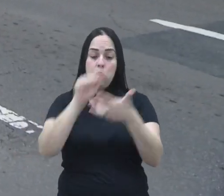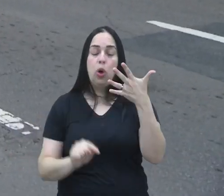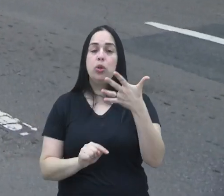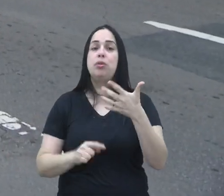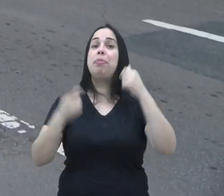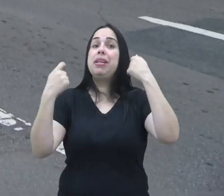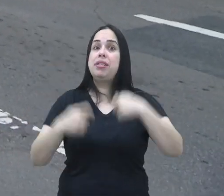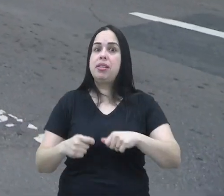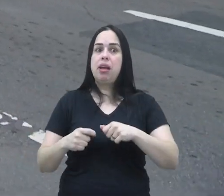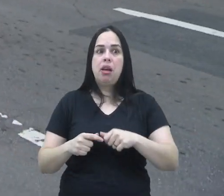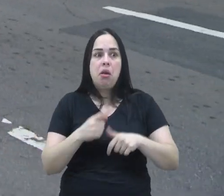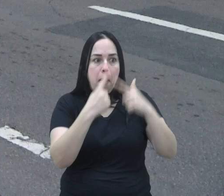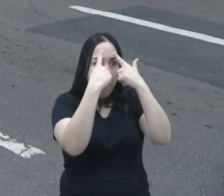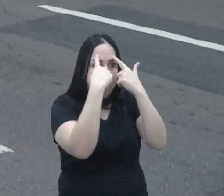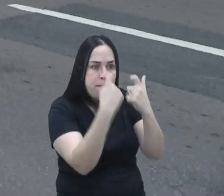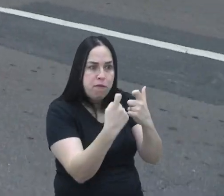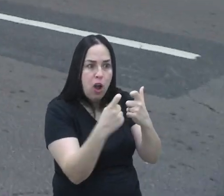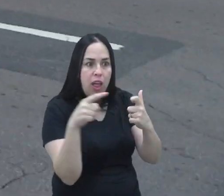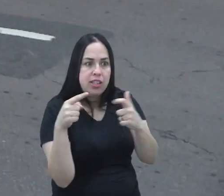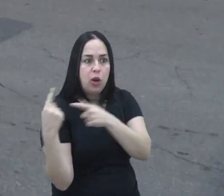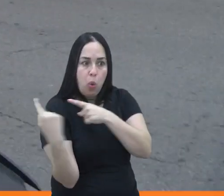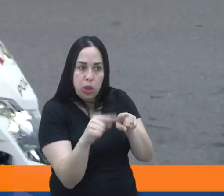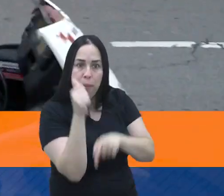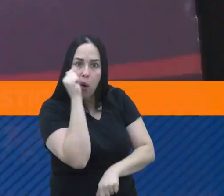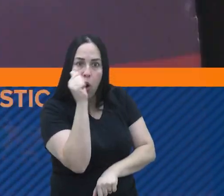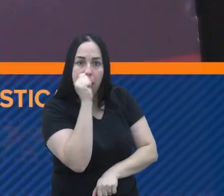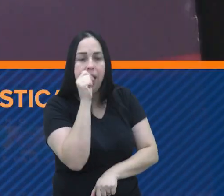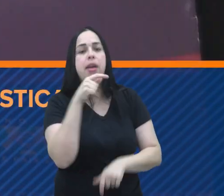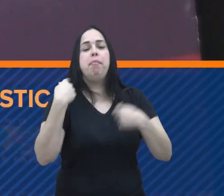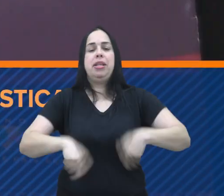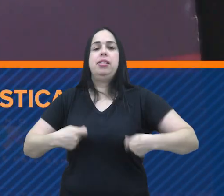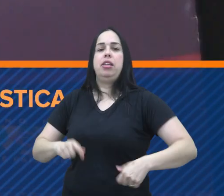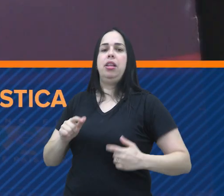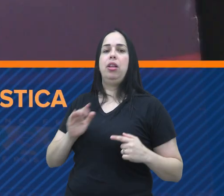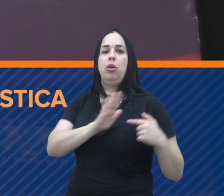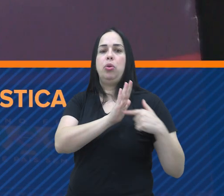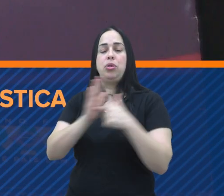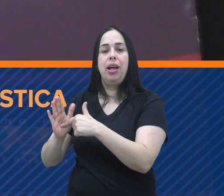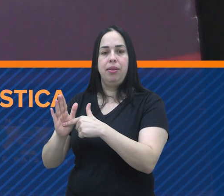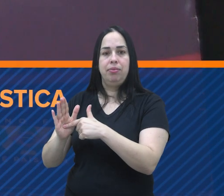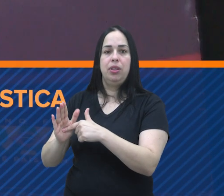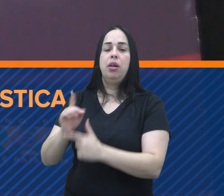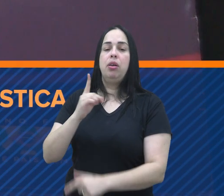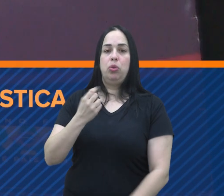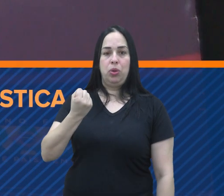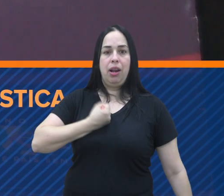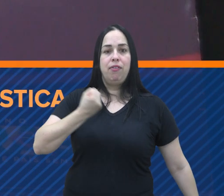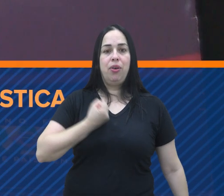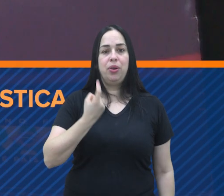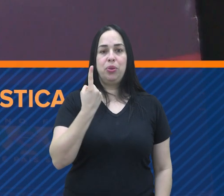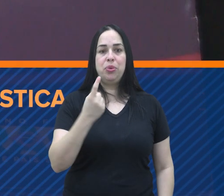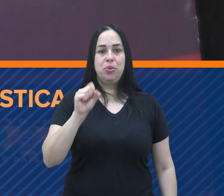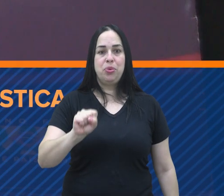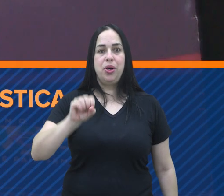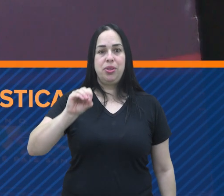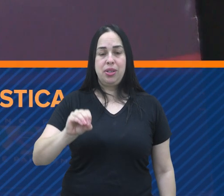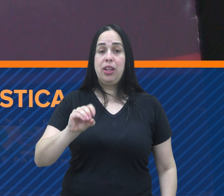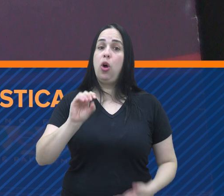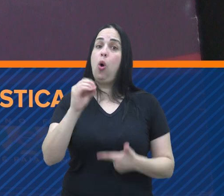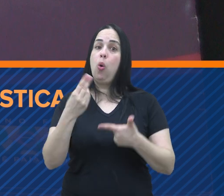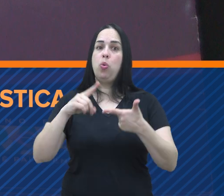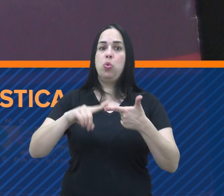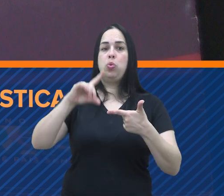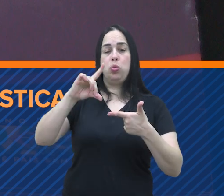sentido, é dever de todos denunciar casos de violência contra a mulher. As denúncias são anônimas e podem ser feitas pelo